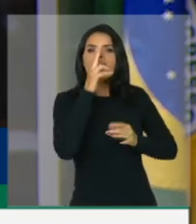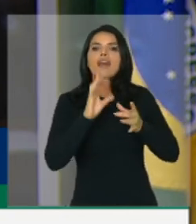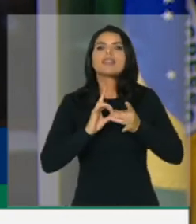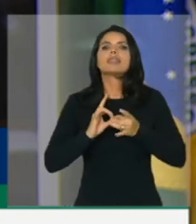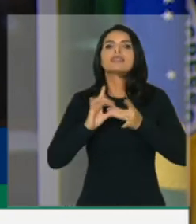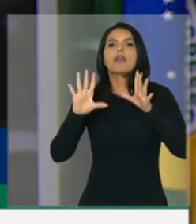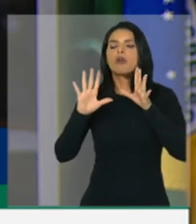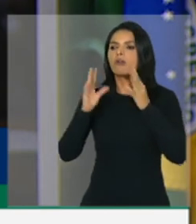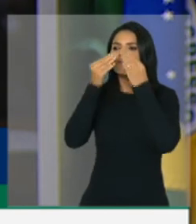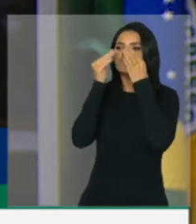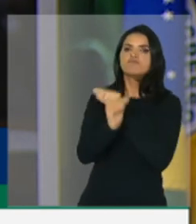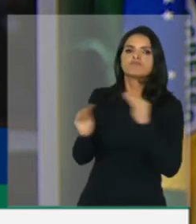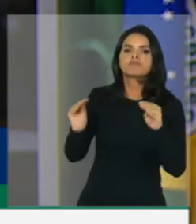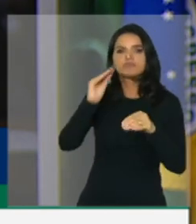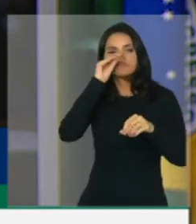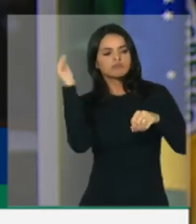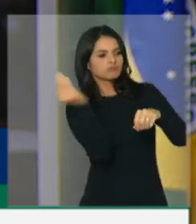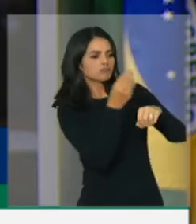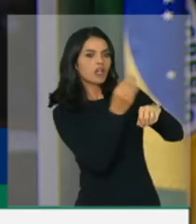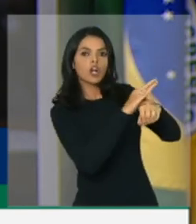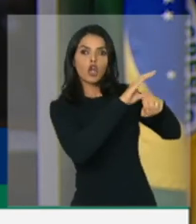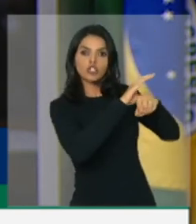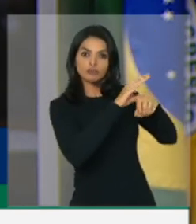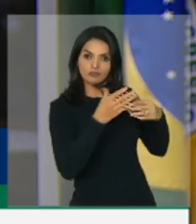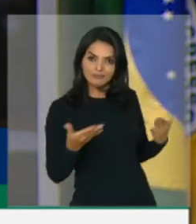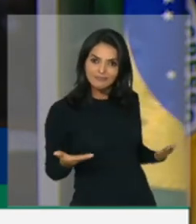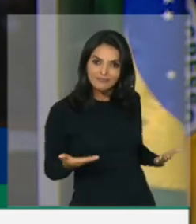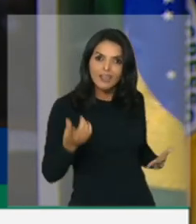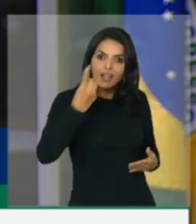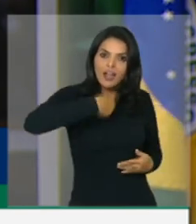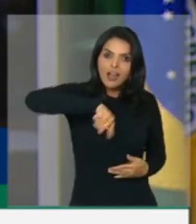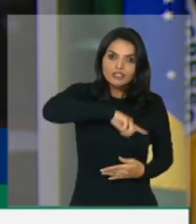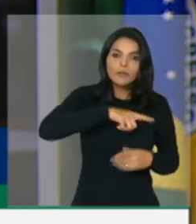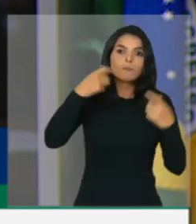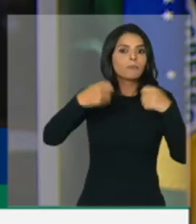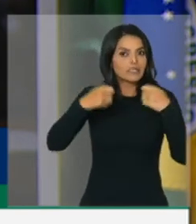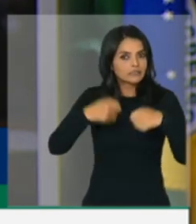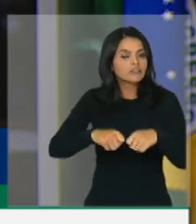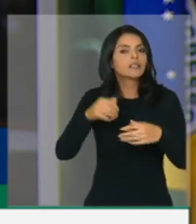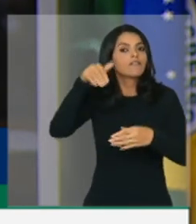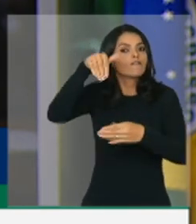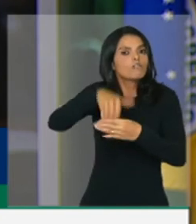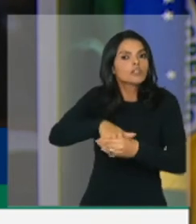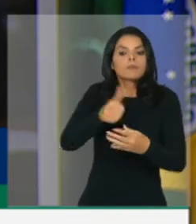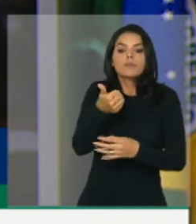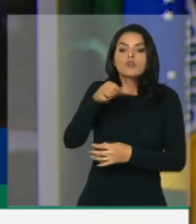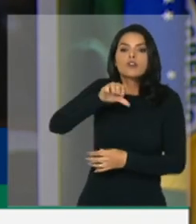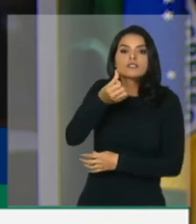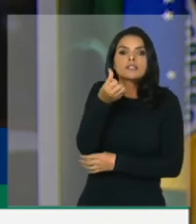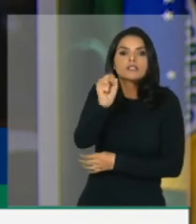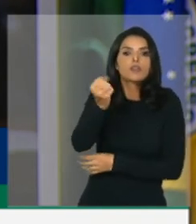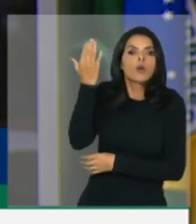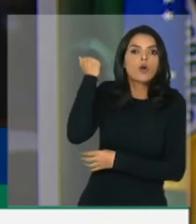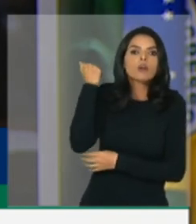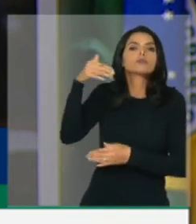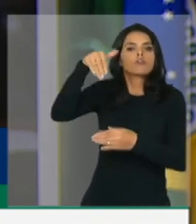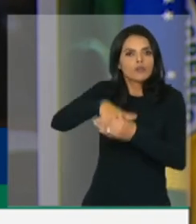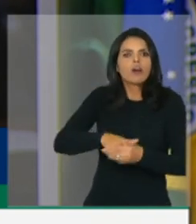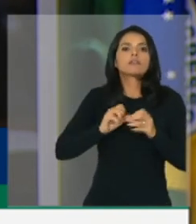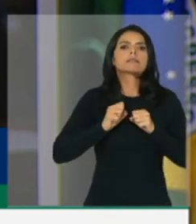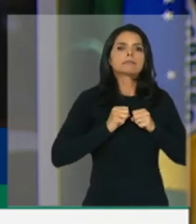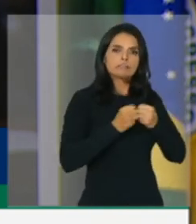e a nossa Constituição? Vamos tentar buscar consensos, assim como na votação de 68, quando houve maioria para